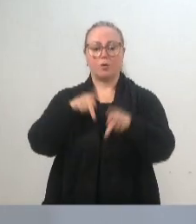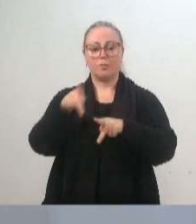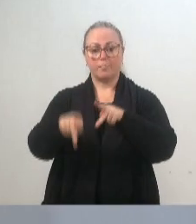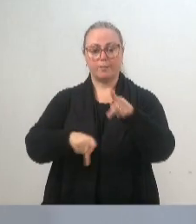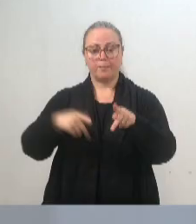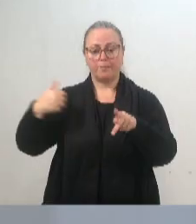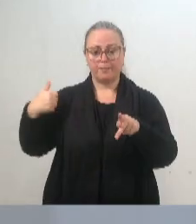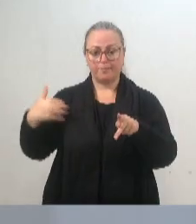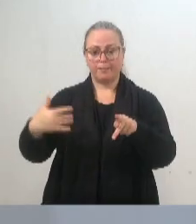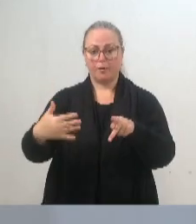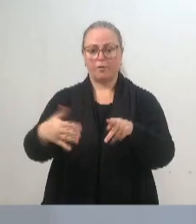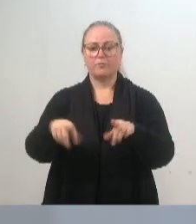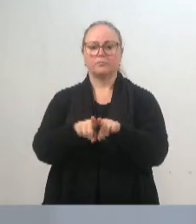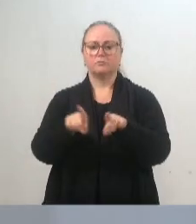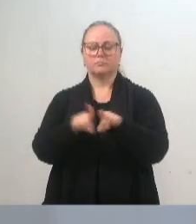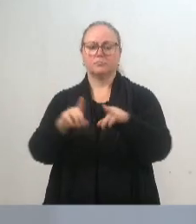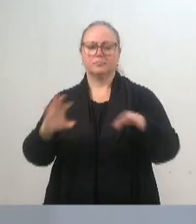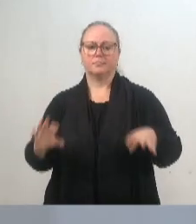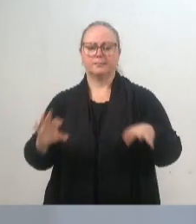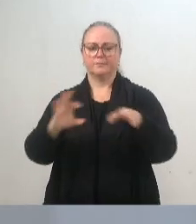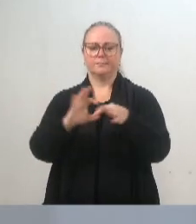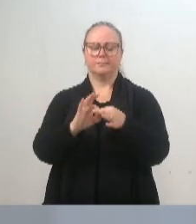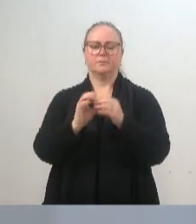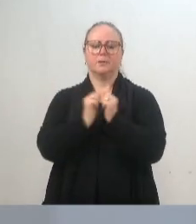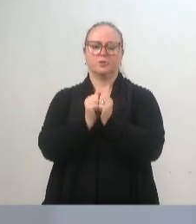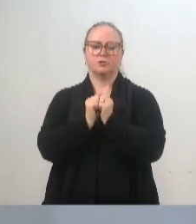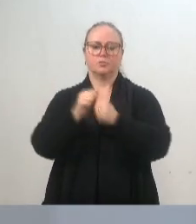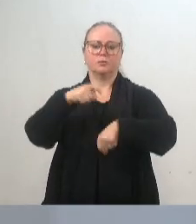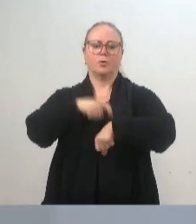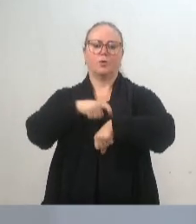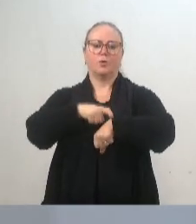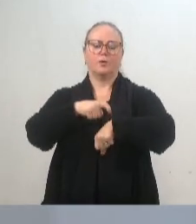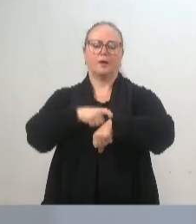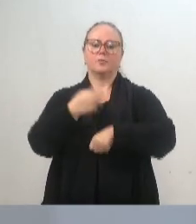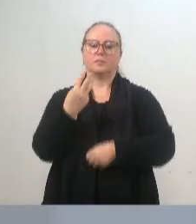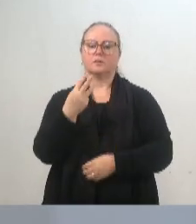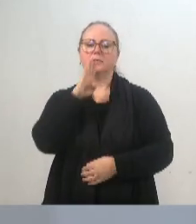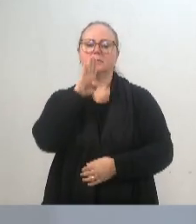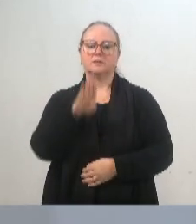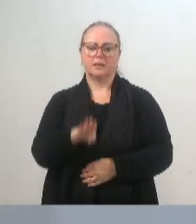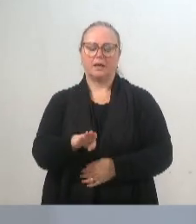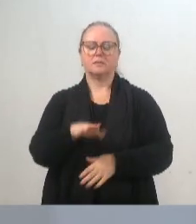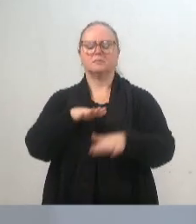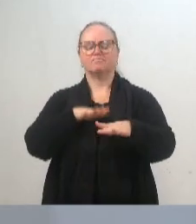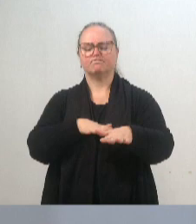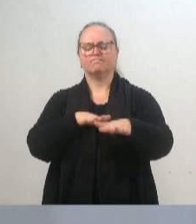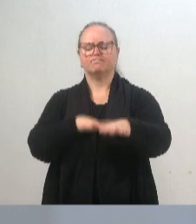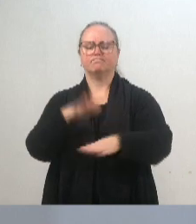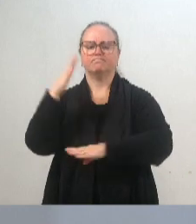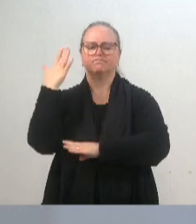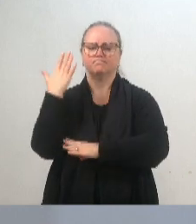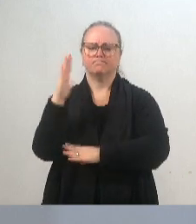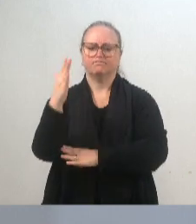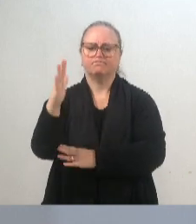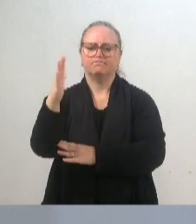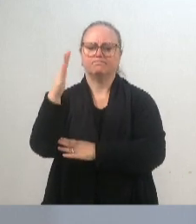Blumenau também se junte a esse movimento às 15 horas aqui na Rua das Palmeiras, pedindo por